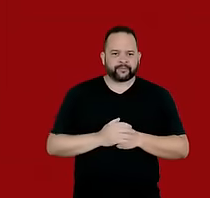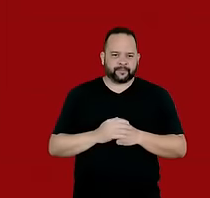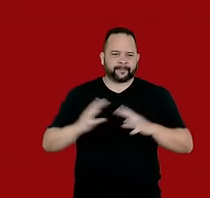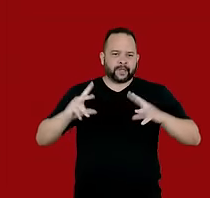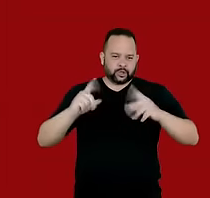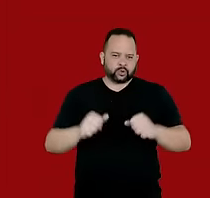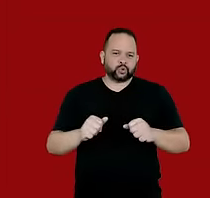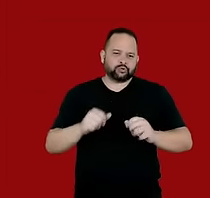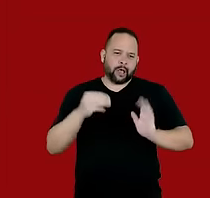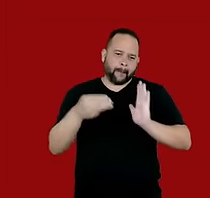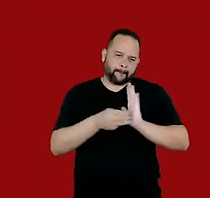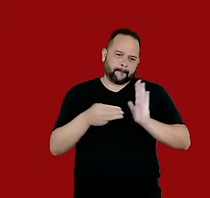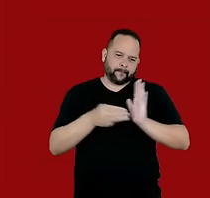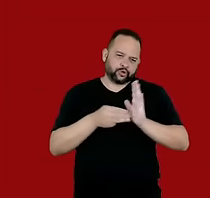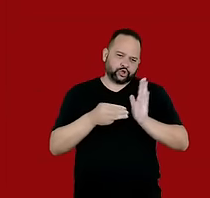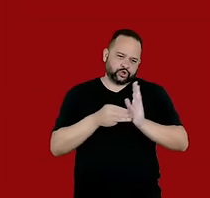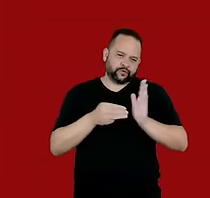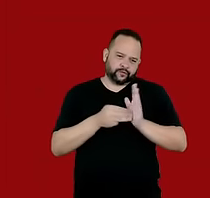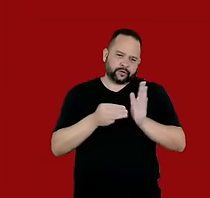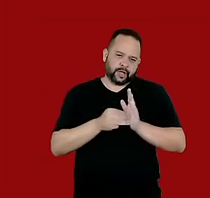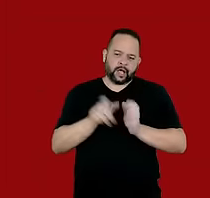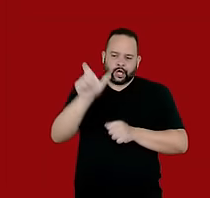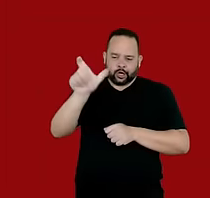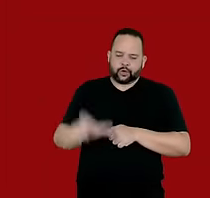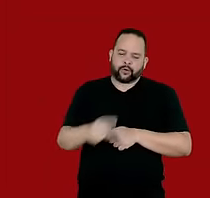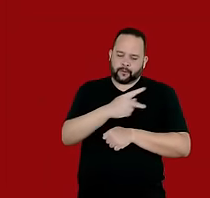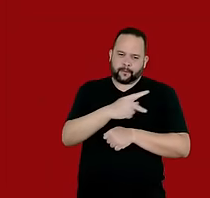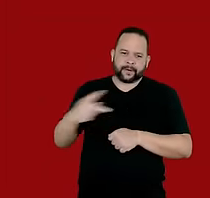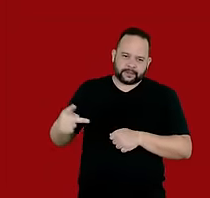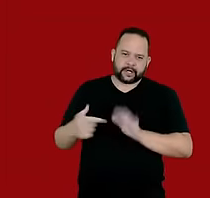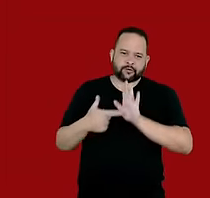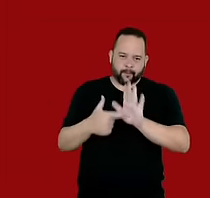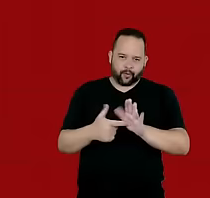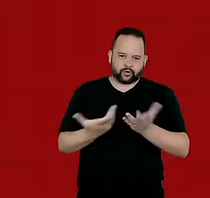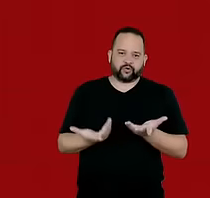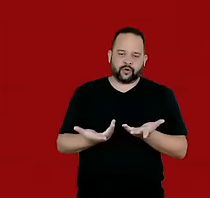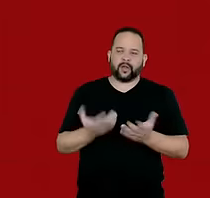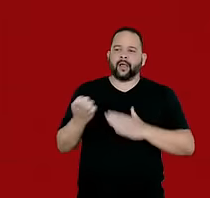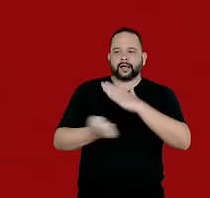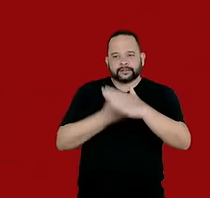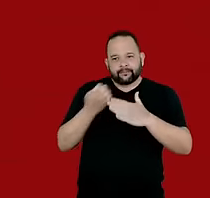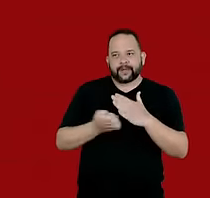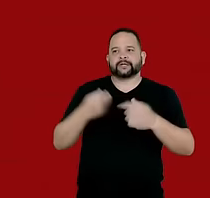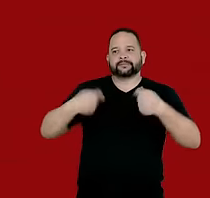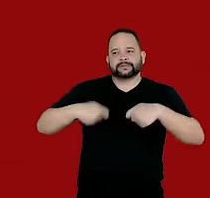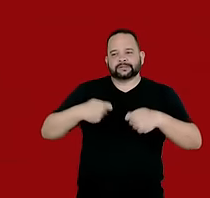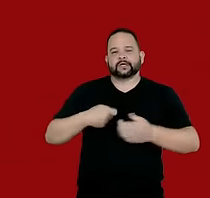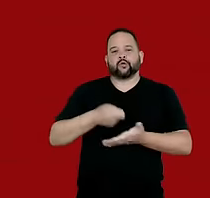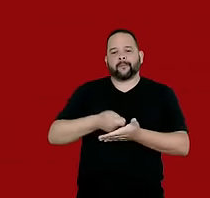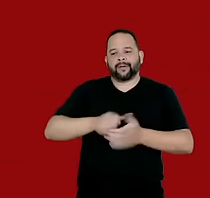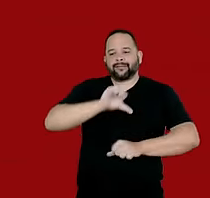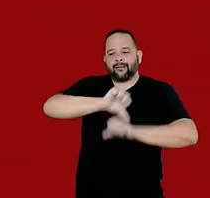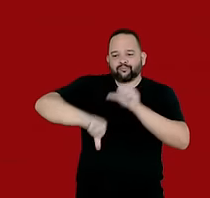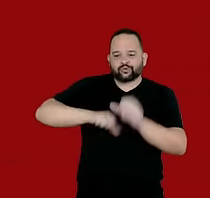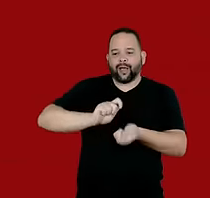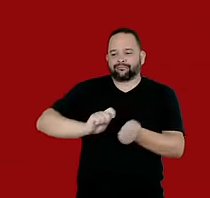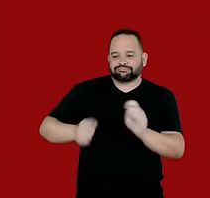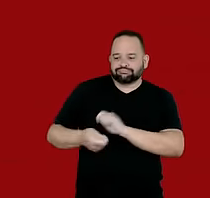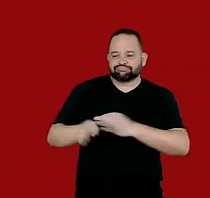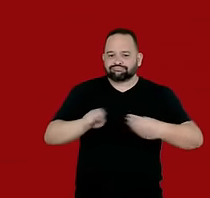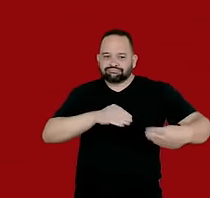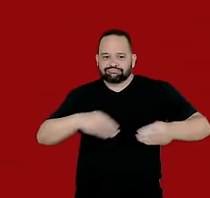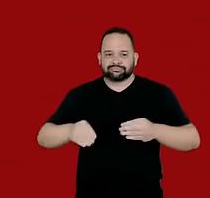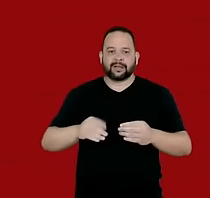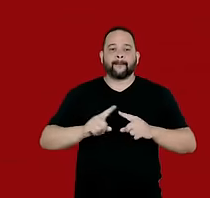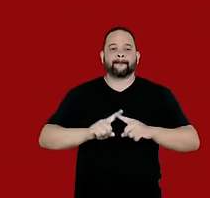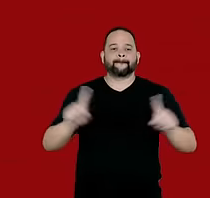obrigada a mudar seu suas cadeias de produção então tem vários fatores que são de risco mas acho que tem um fator aqui fundamental que é o fator da momento do